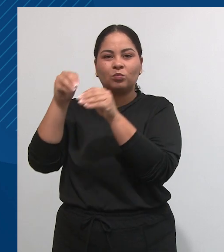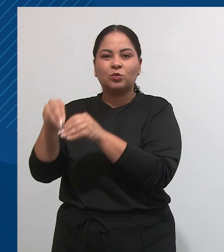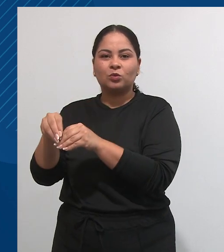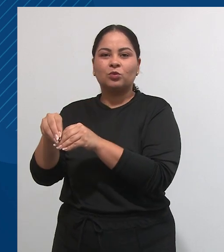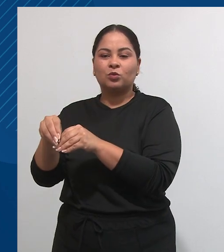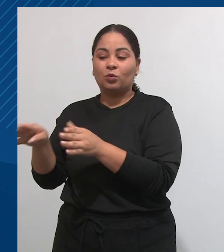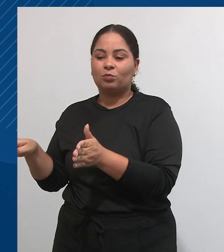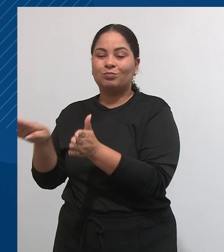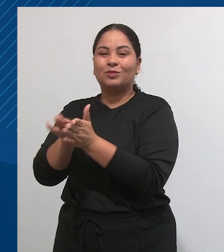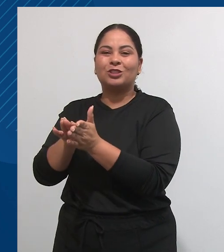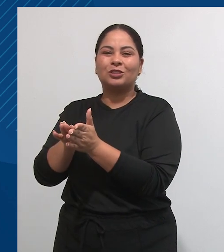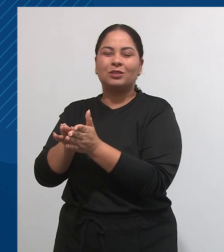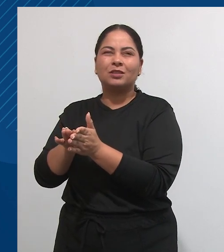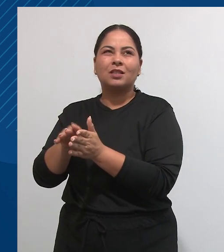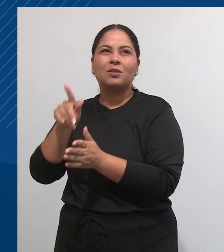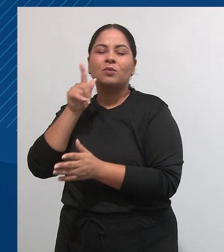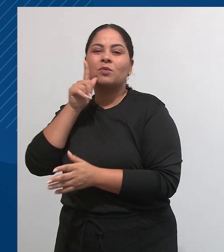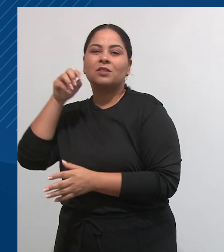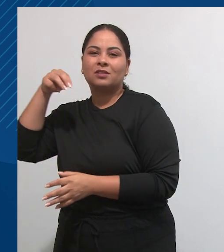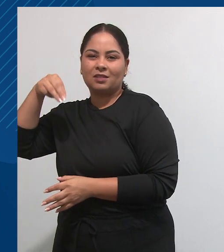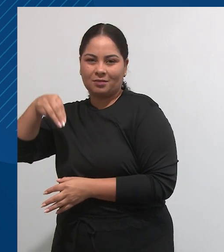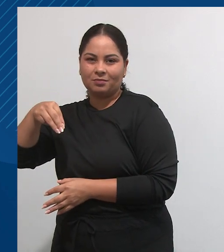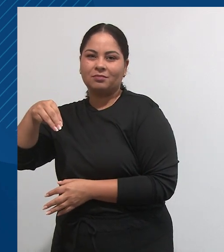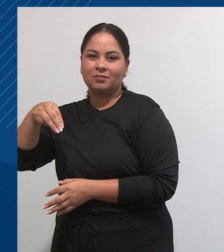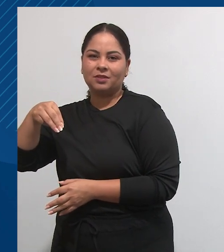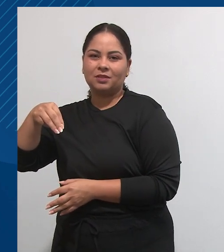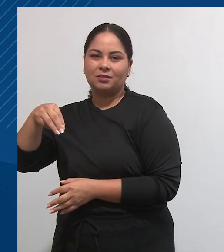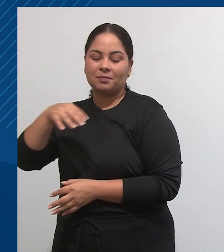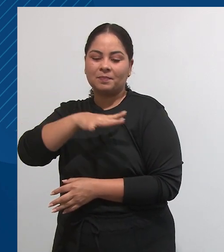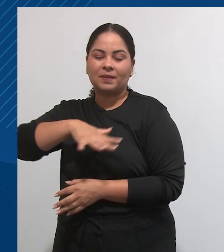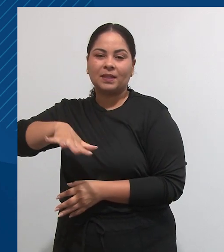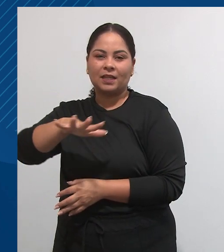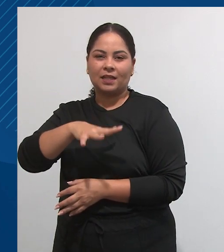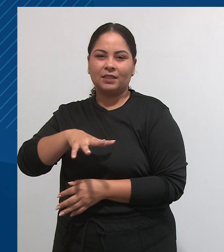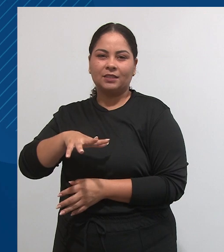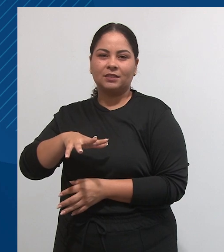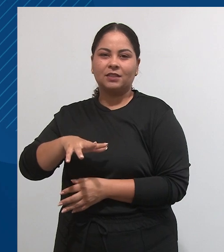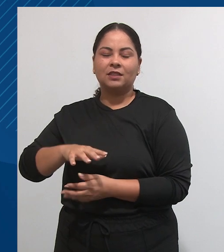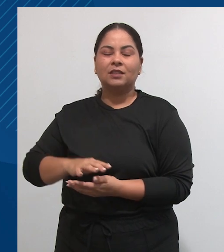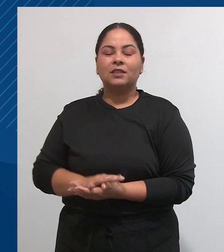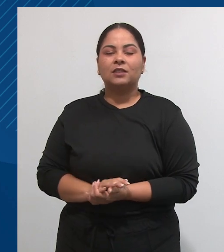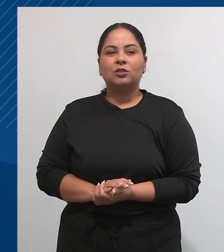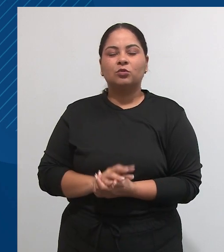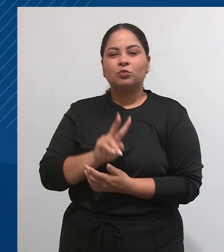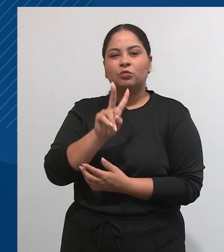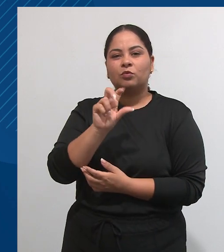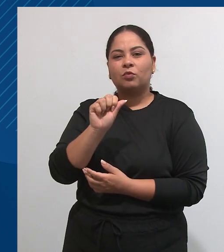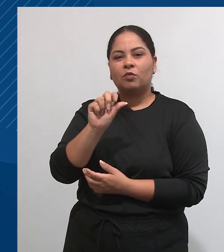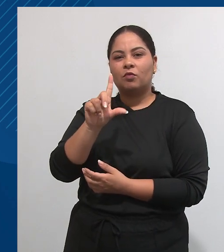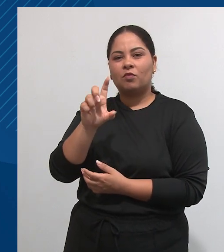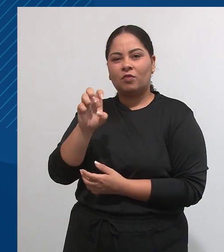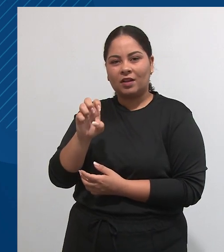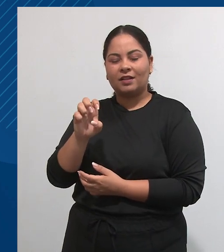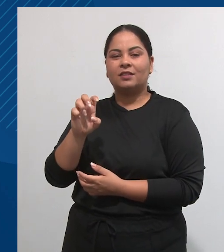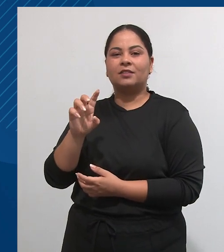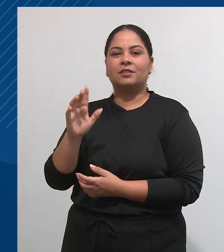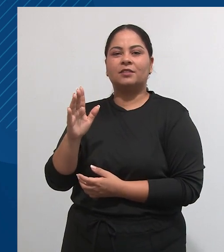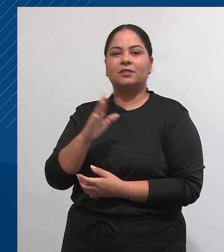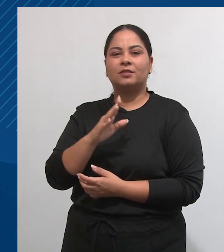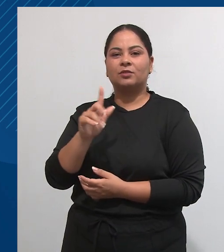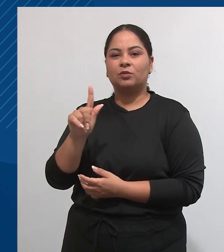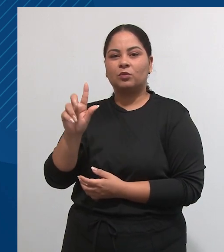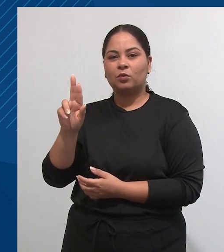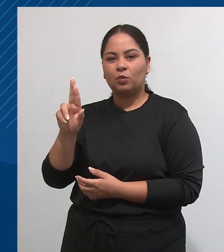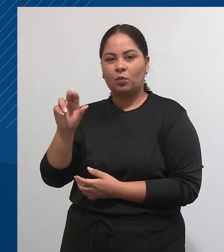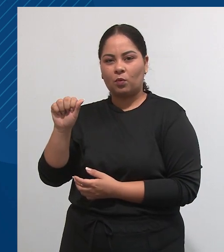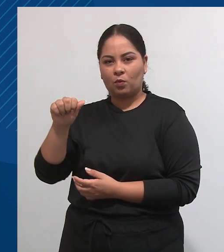em Guajará-Mirim, no Vale do Guaporé, onde tem ali a terra indígena Ricardo